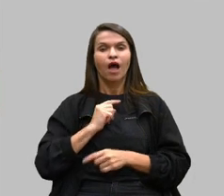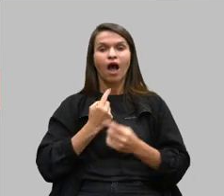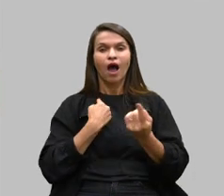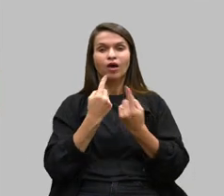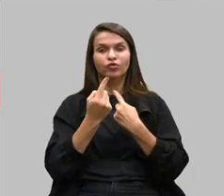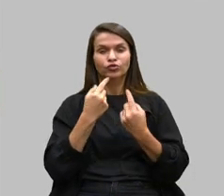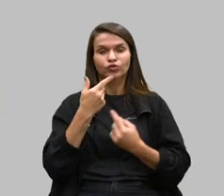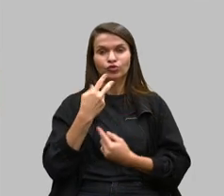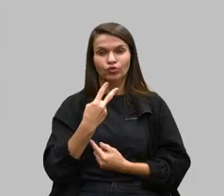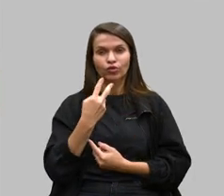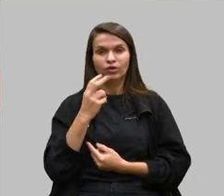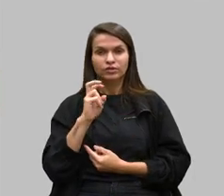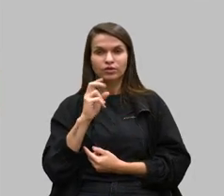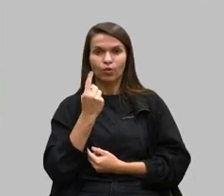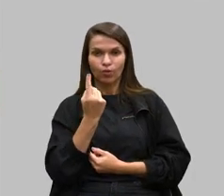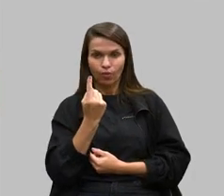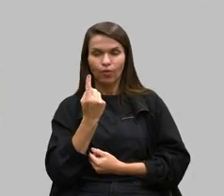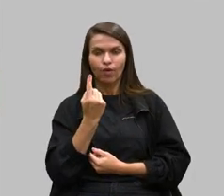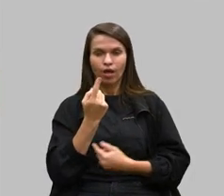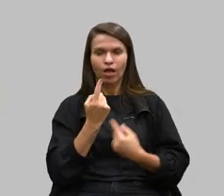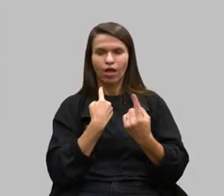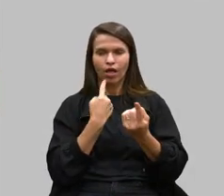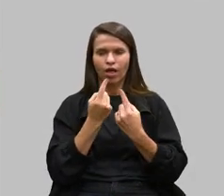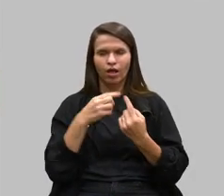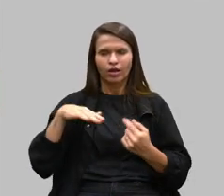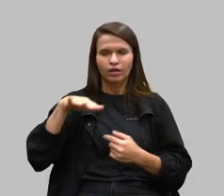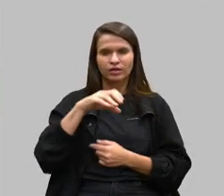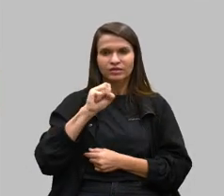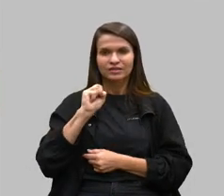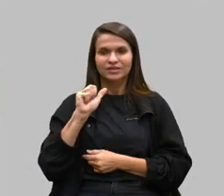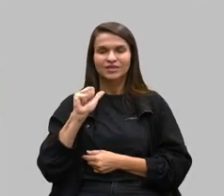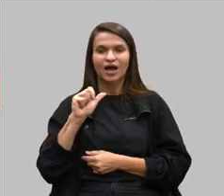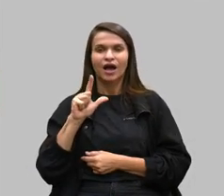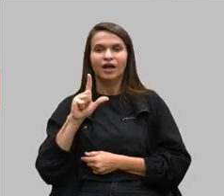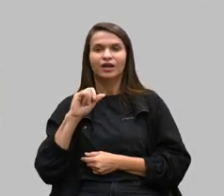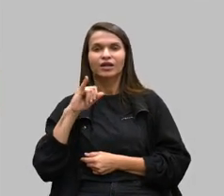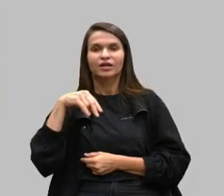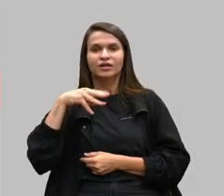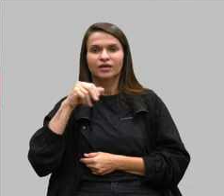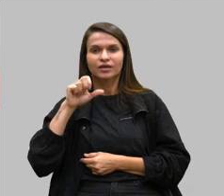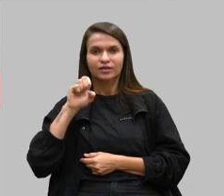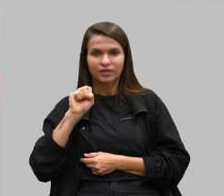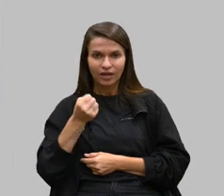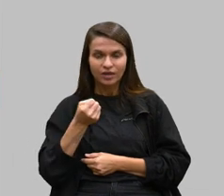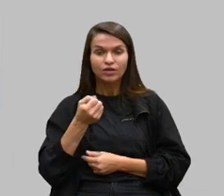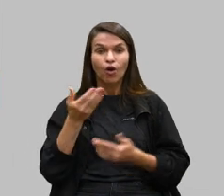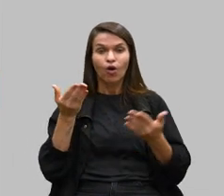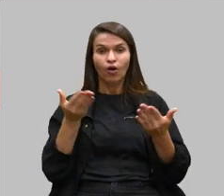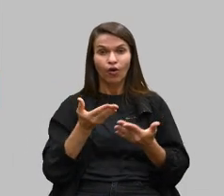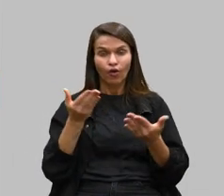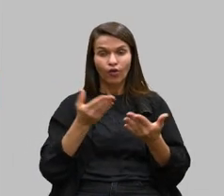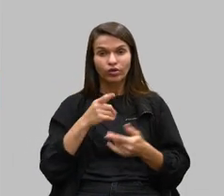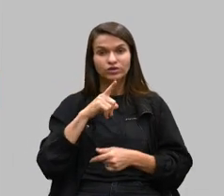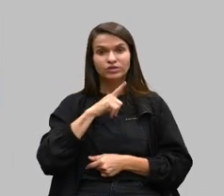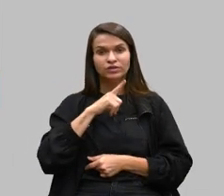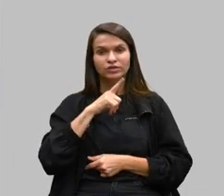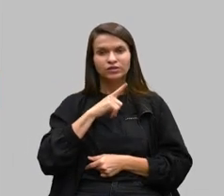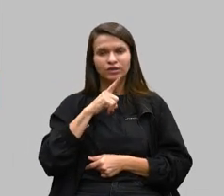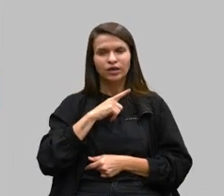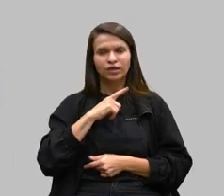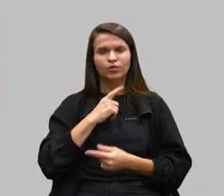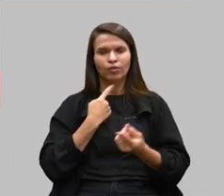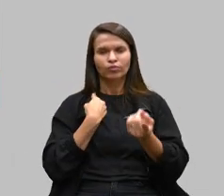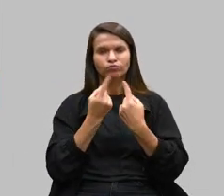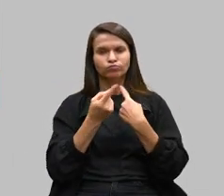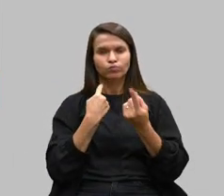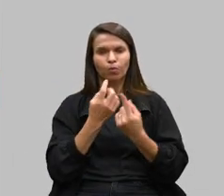251 é aquela que passa ali em Salinas ela hoje tem um um tráfego assim